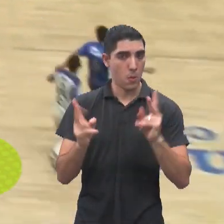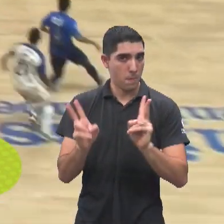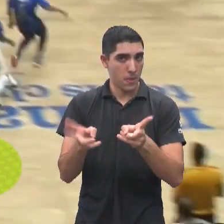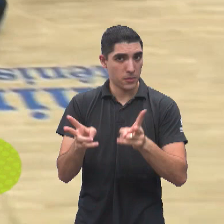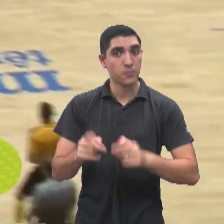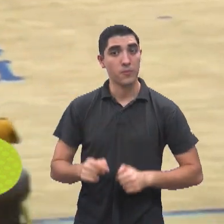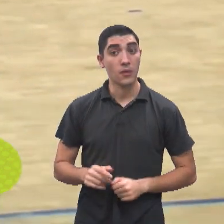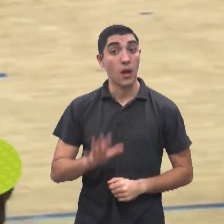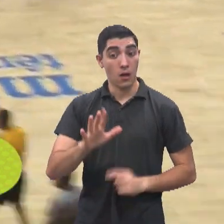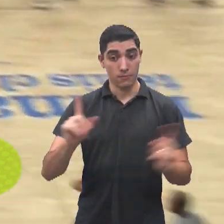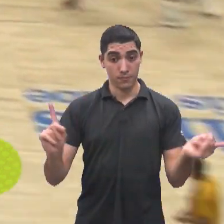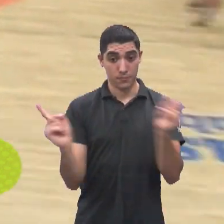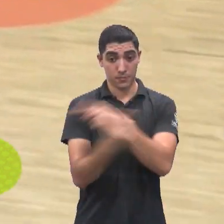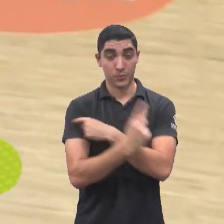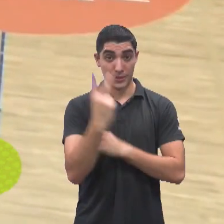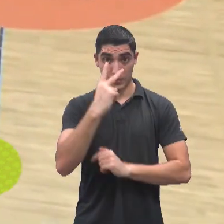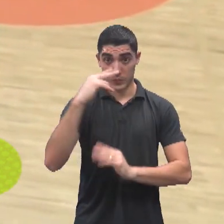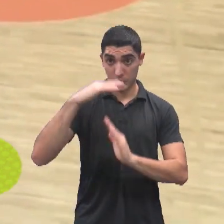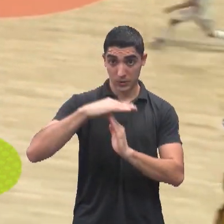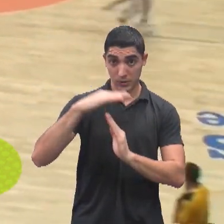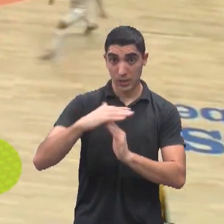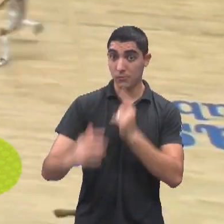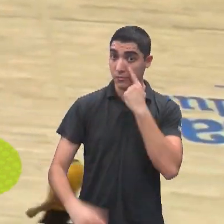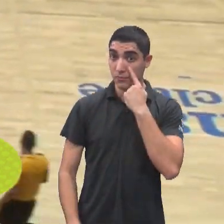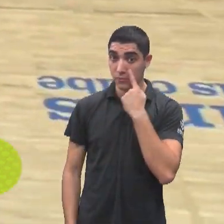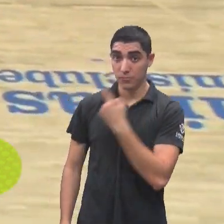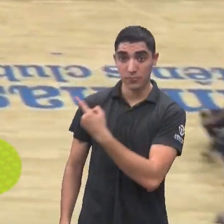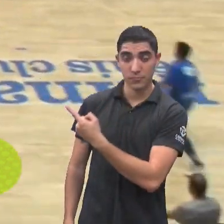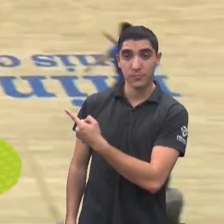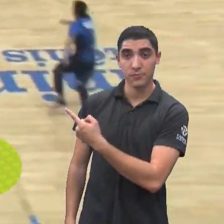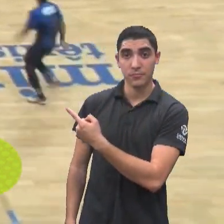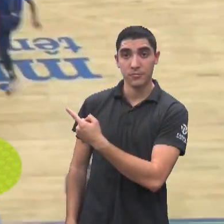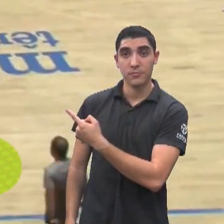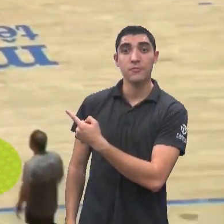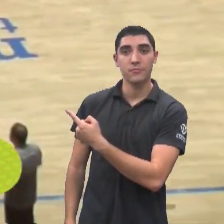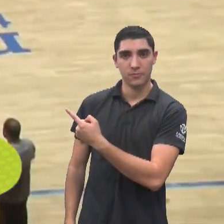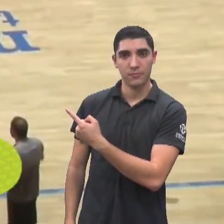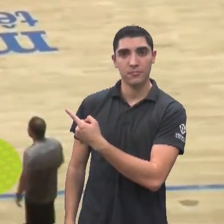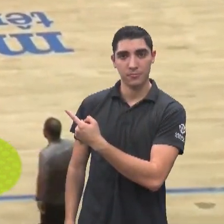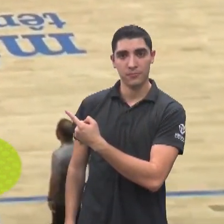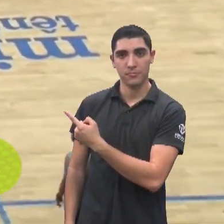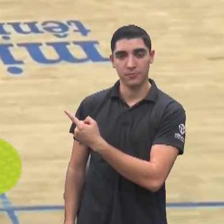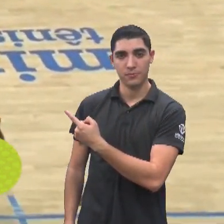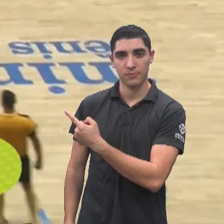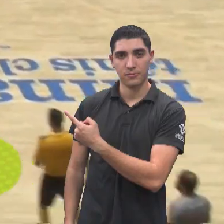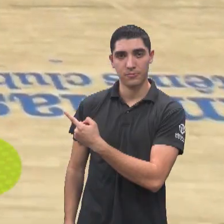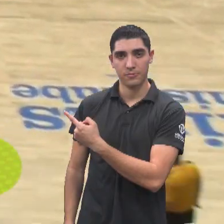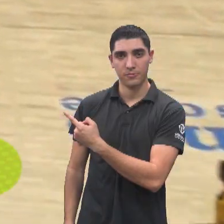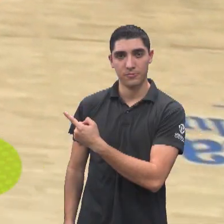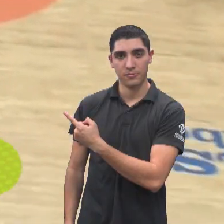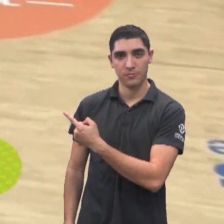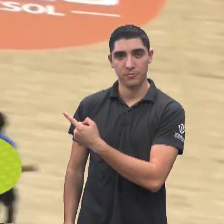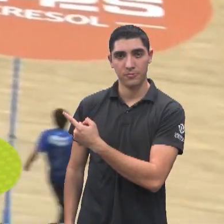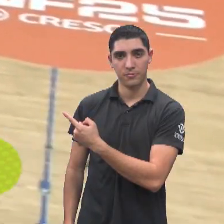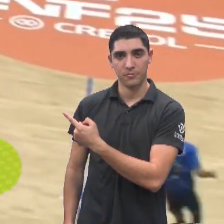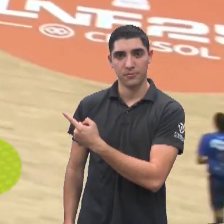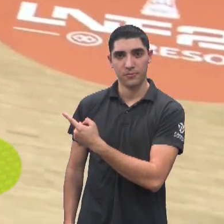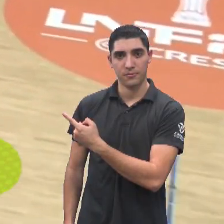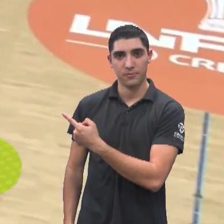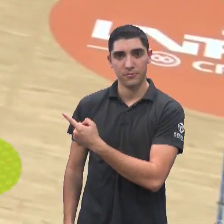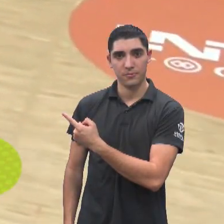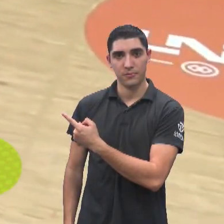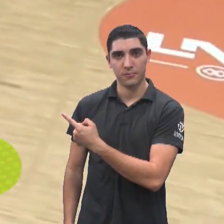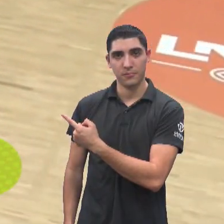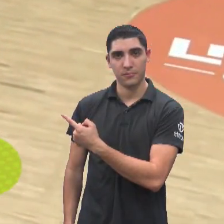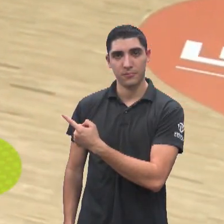Já estamos na segunda etapa e logo com 30 segundos de jogo, o Brian recebeu esse passe em profundidade, carregou, fez o corte no